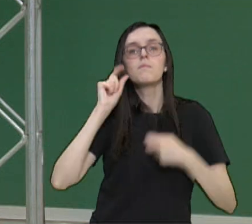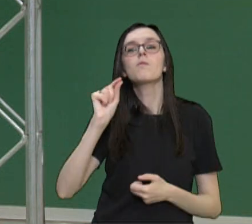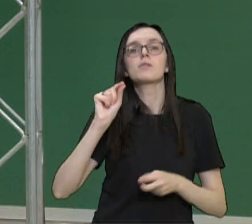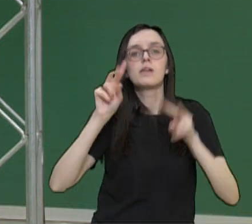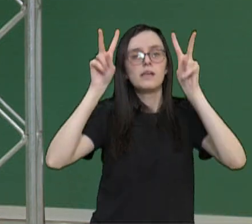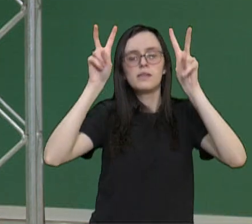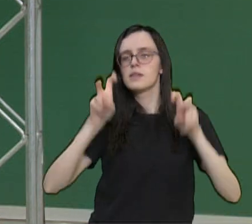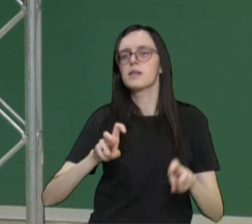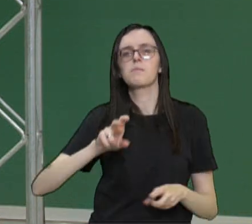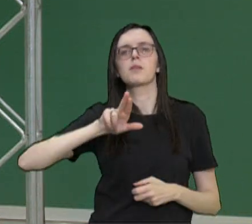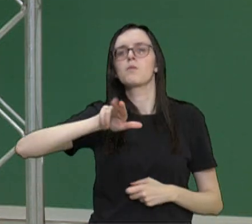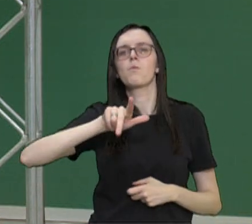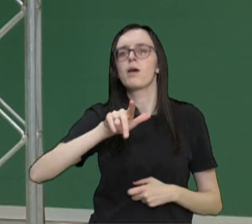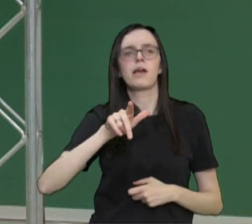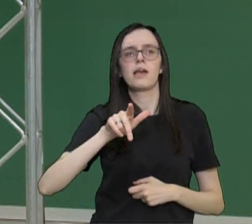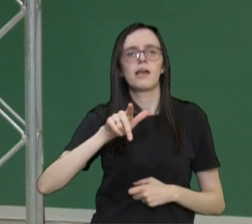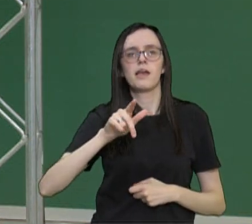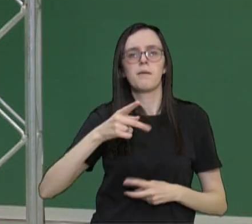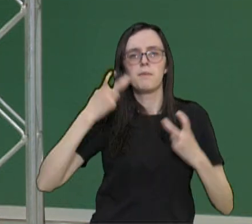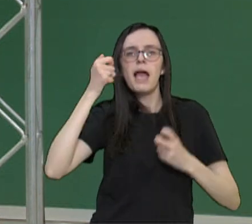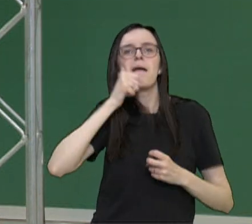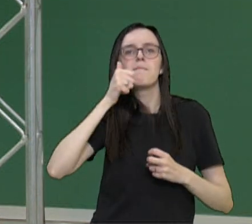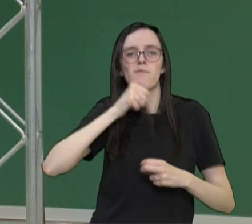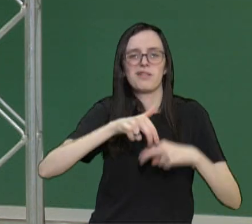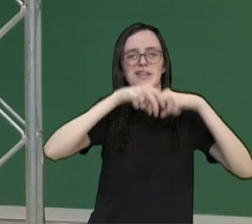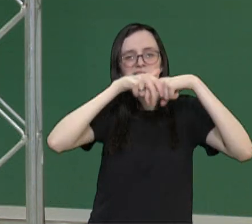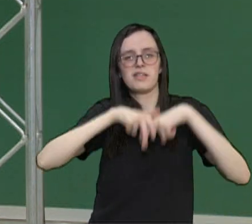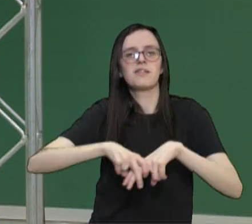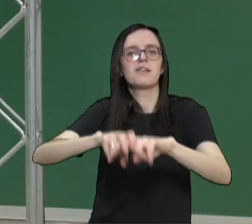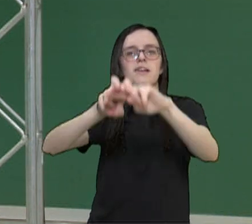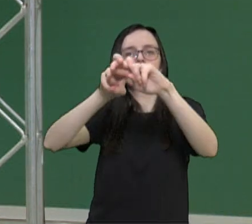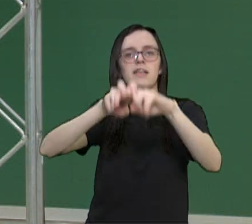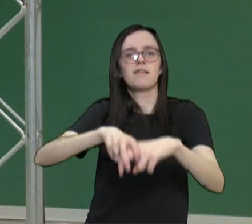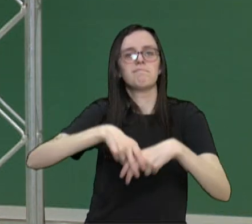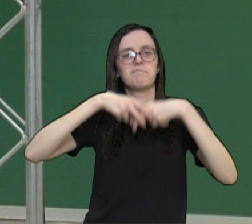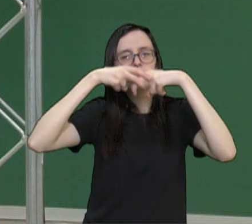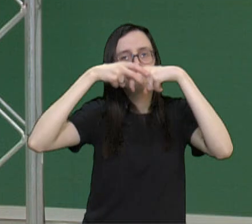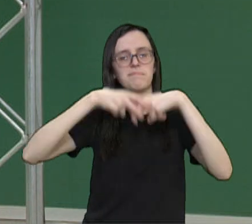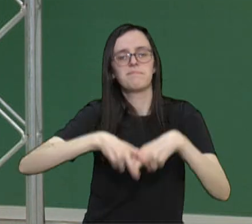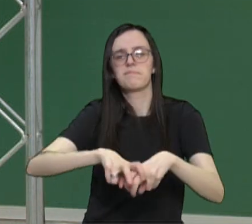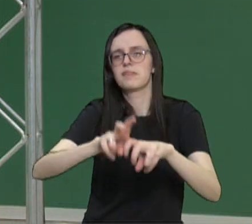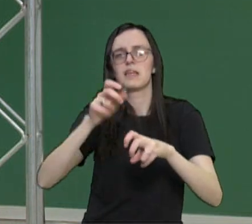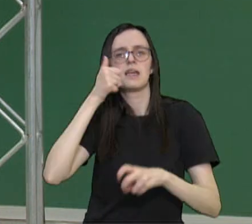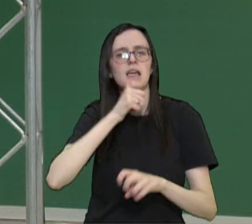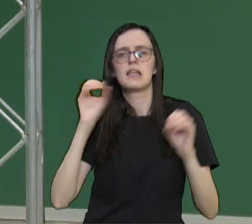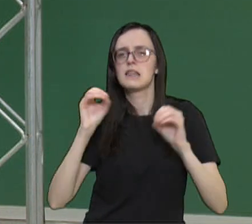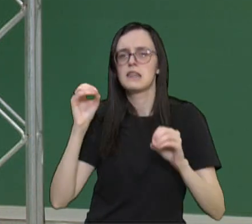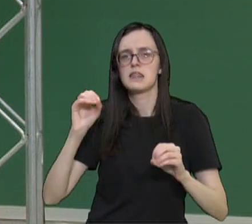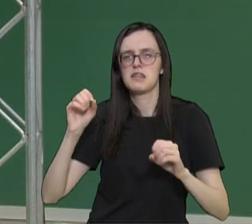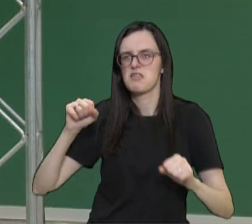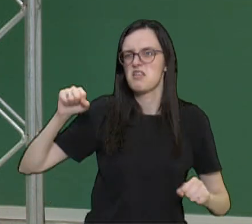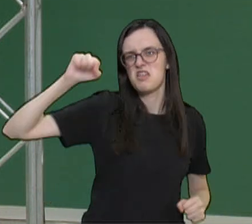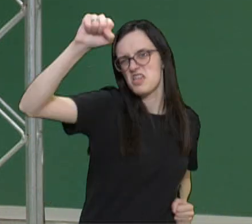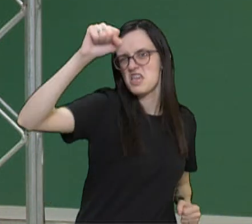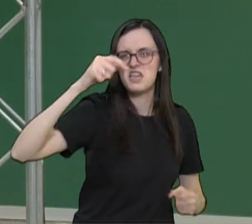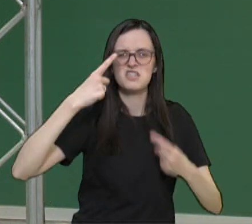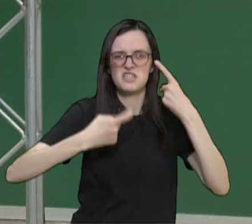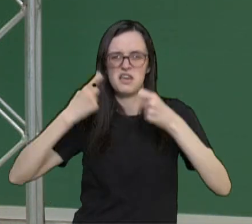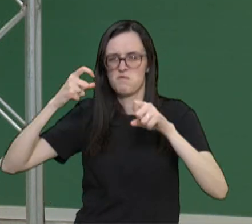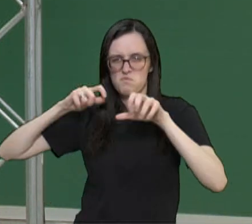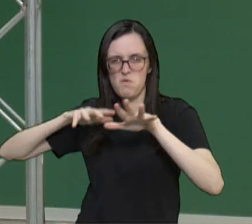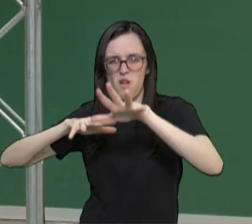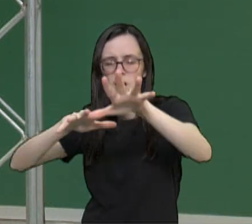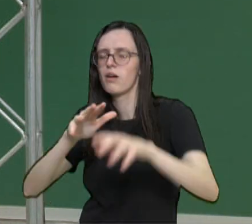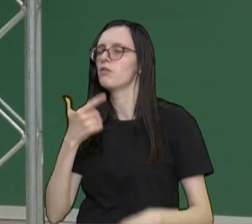não tem mais aquela que eu falei. Olha, a moça está no balanço, está balançando. Ela não está liderando o exército, ela não